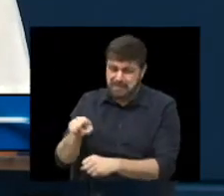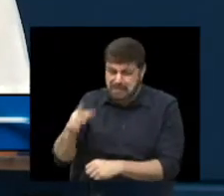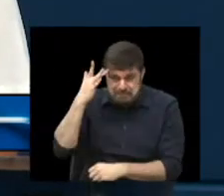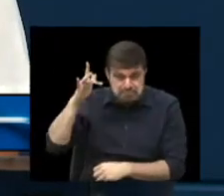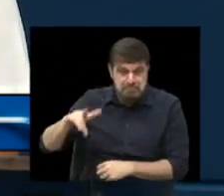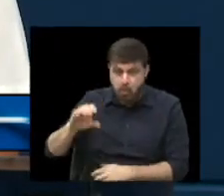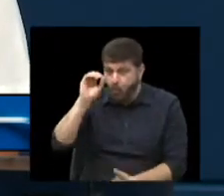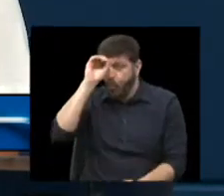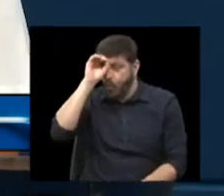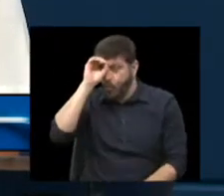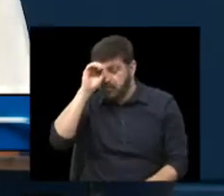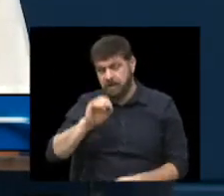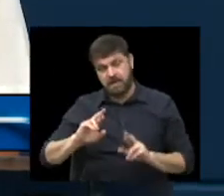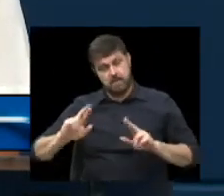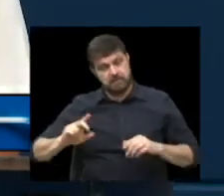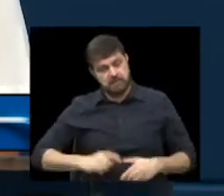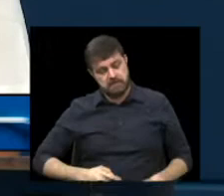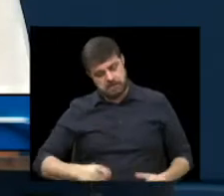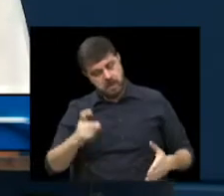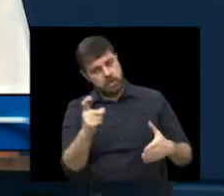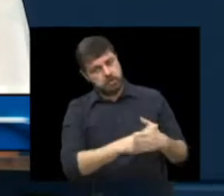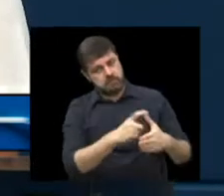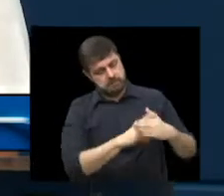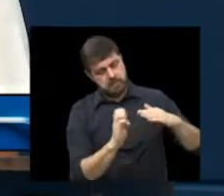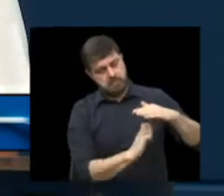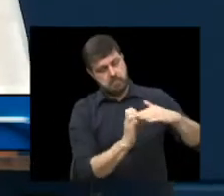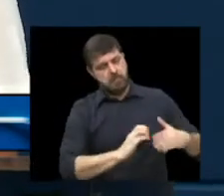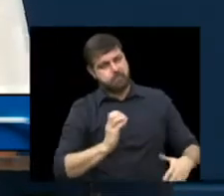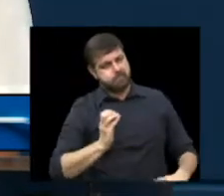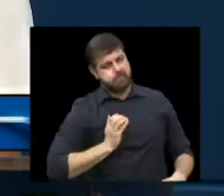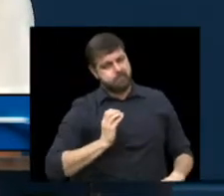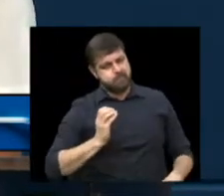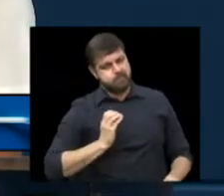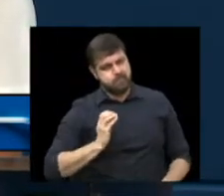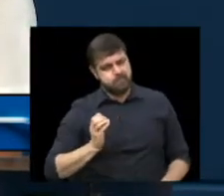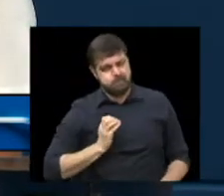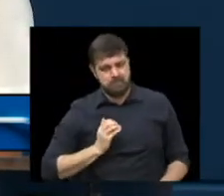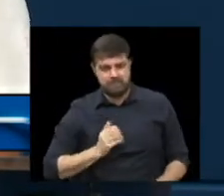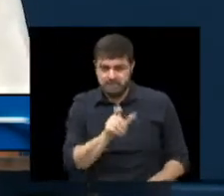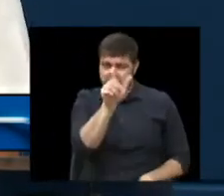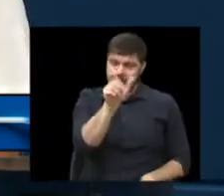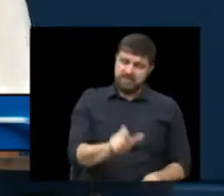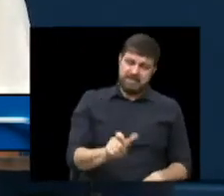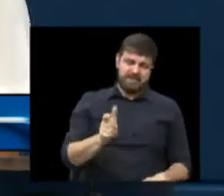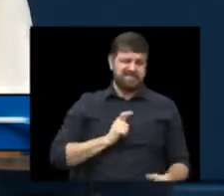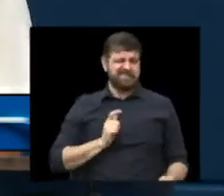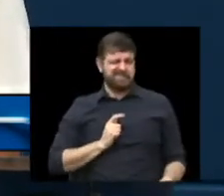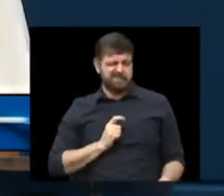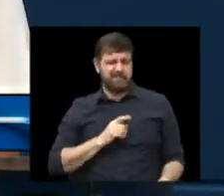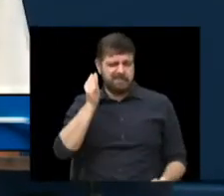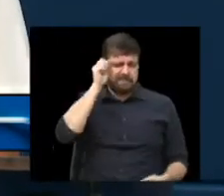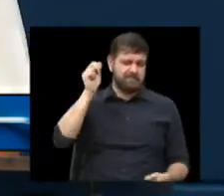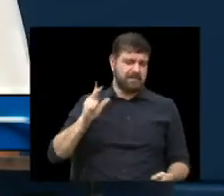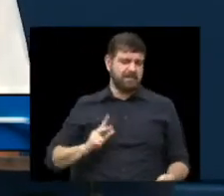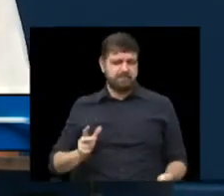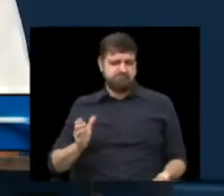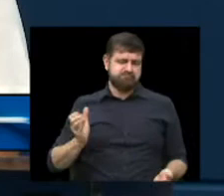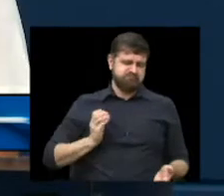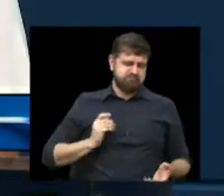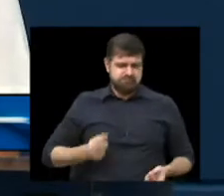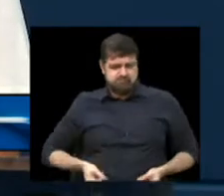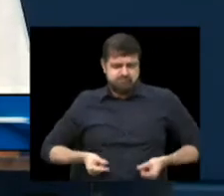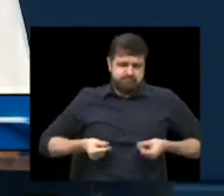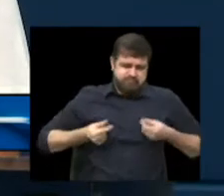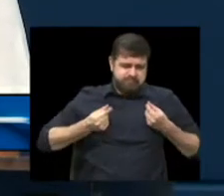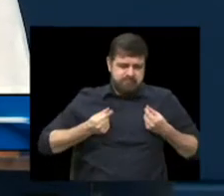Outra coisa são dívidas milionárias, porque normalmente quem tem dívida milionária é porque tem um volume grande de recurso